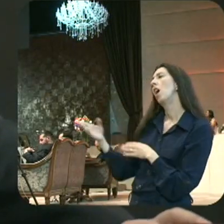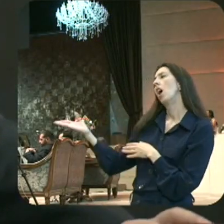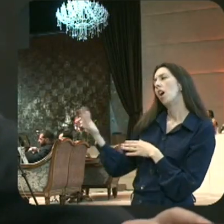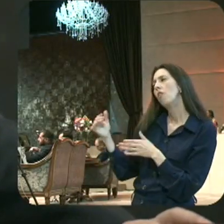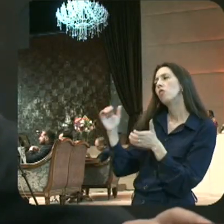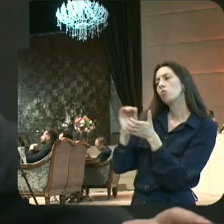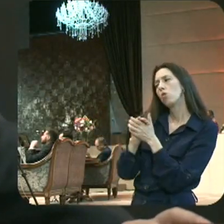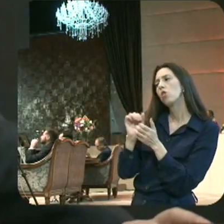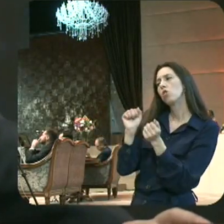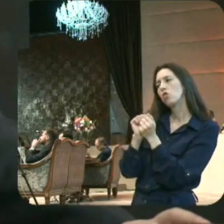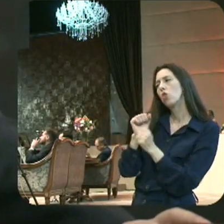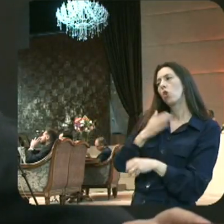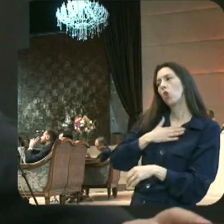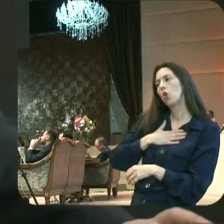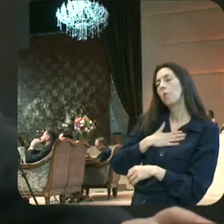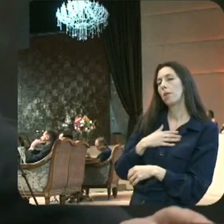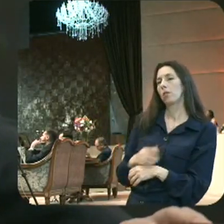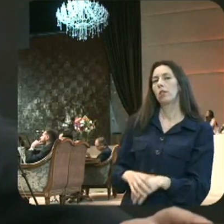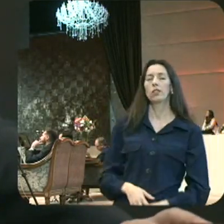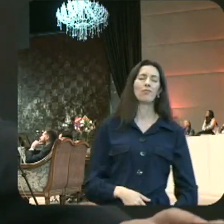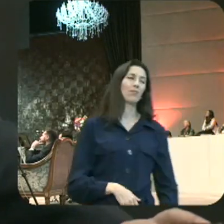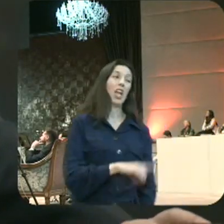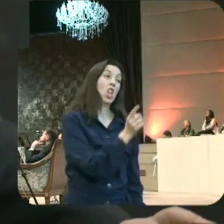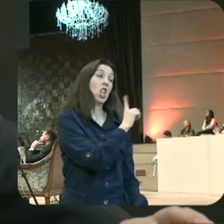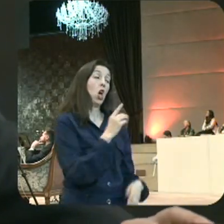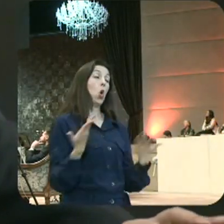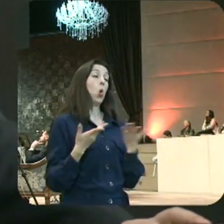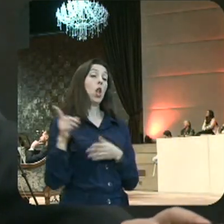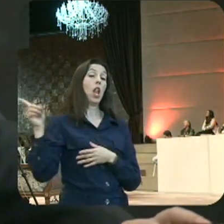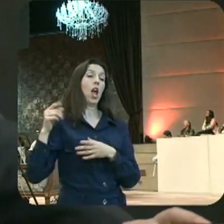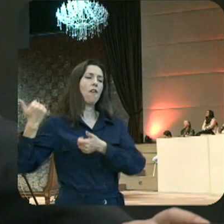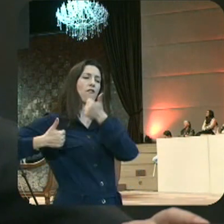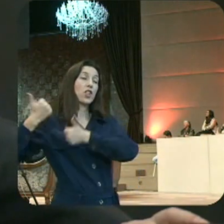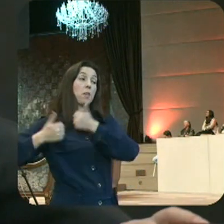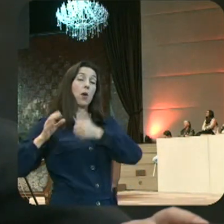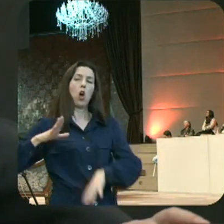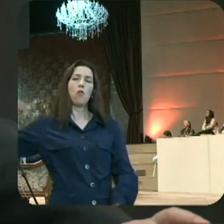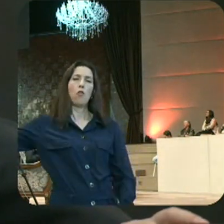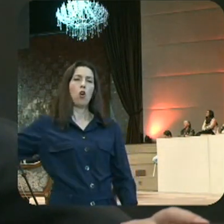aí o marido diz assim: não, hoje tem jogo de futebol, não posso.